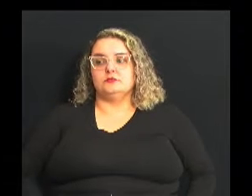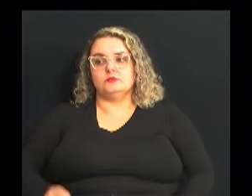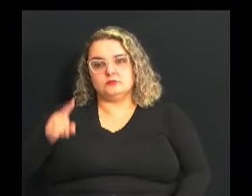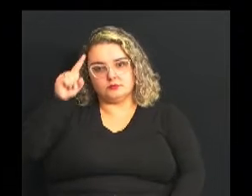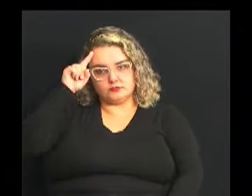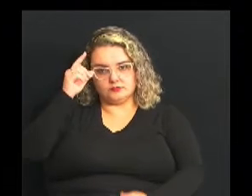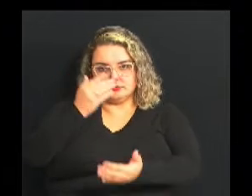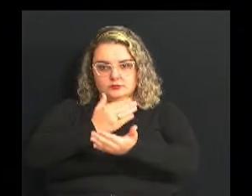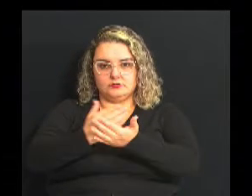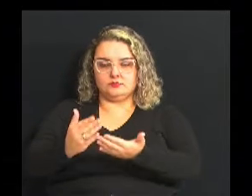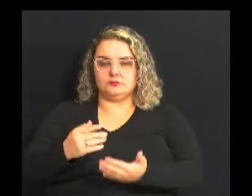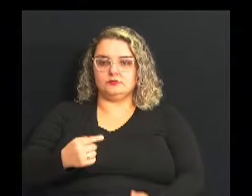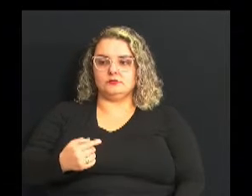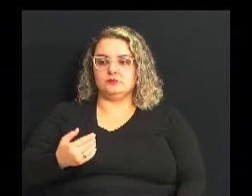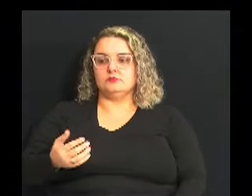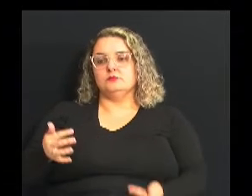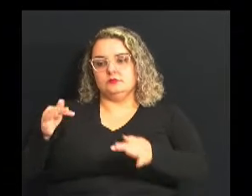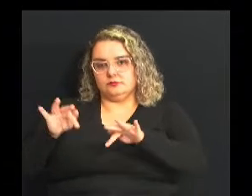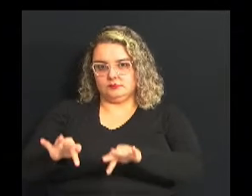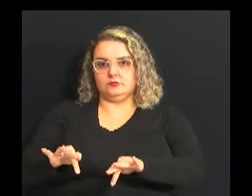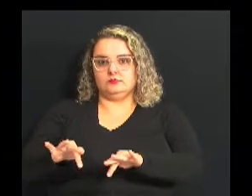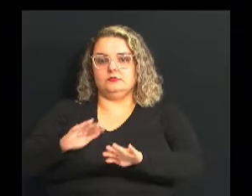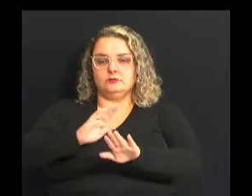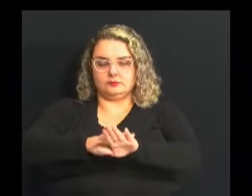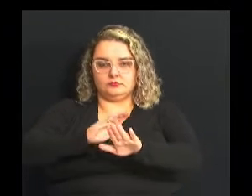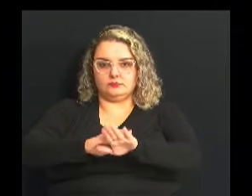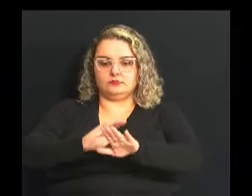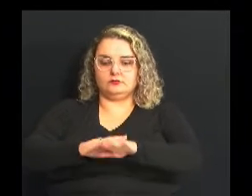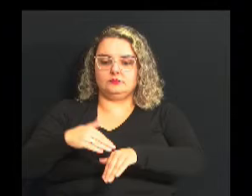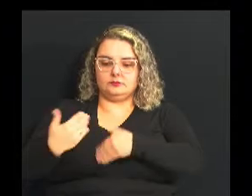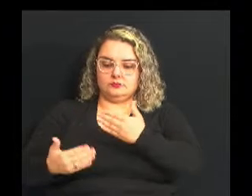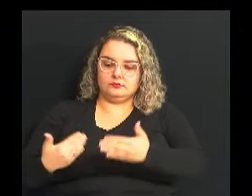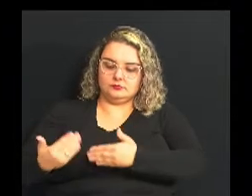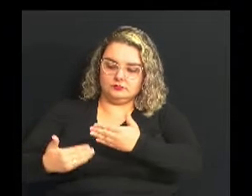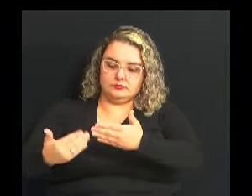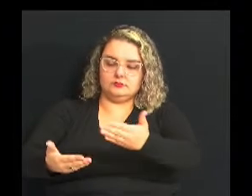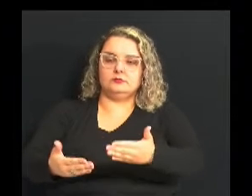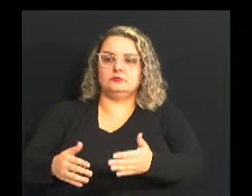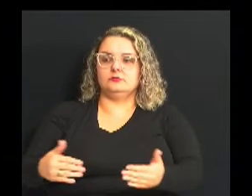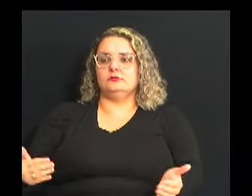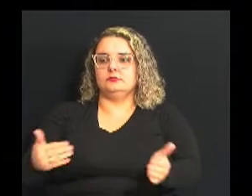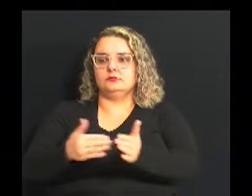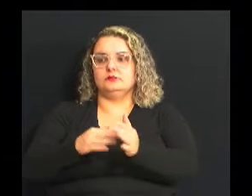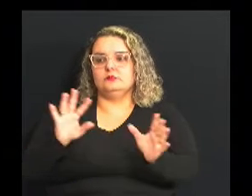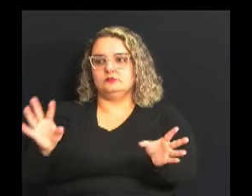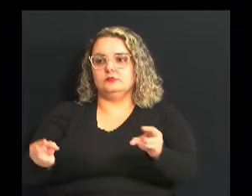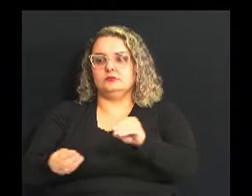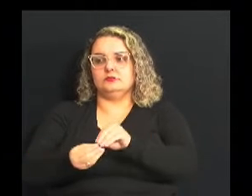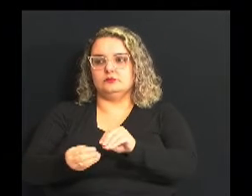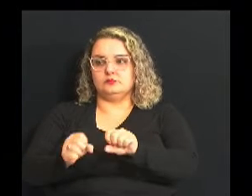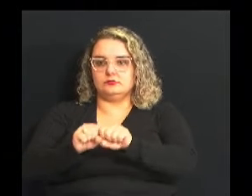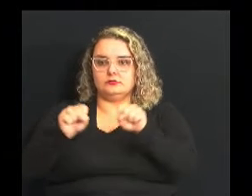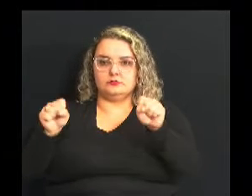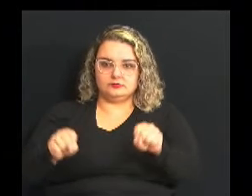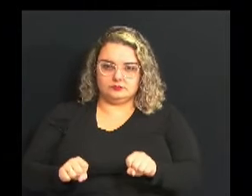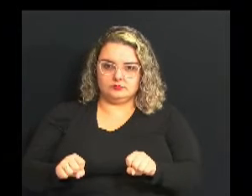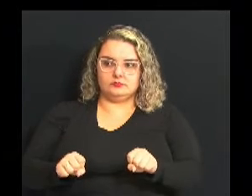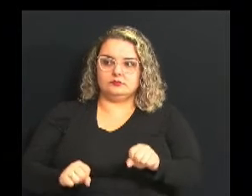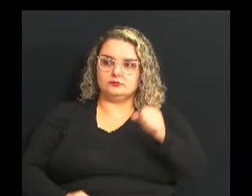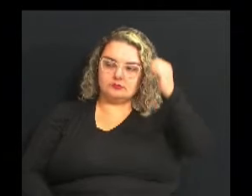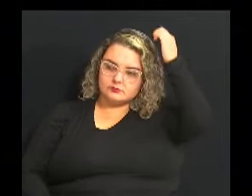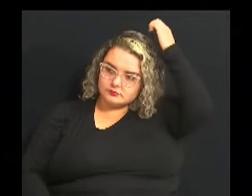cada tarefa, né? E todo o fluxo do projeto até a sua conclusão. Então, foi um sistema que inicialmente era